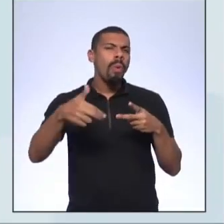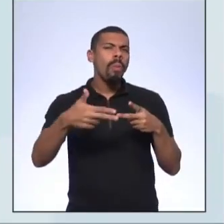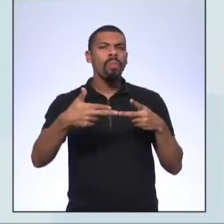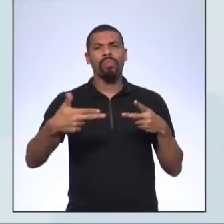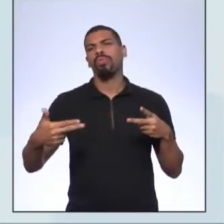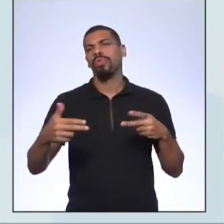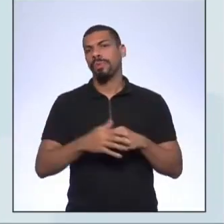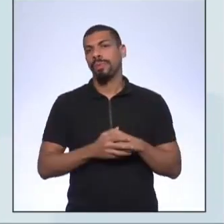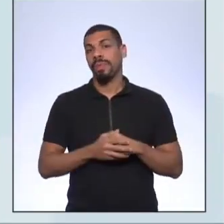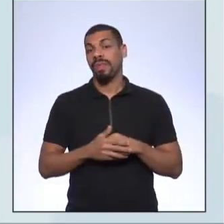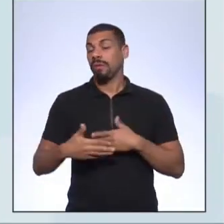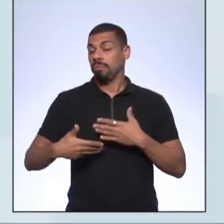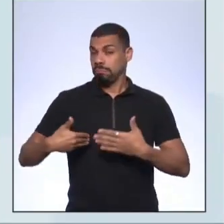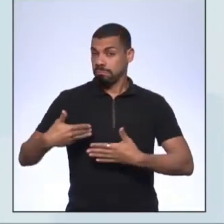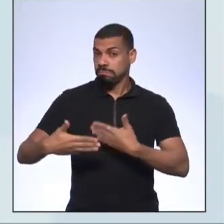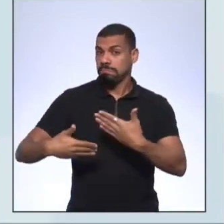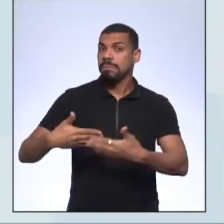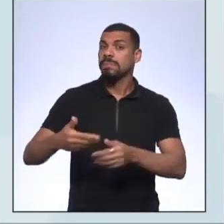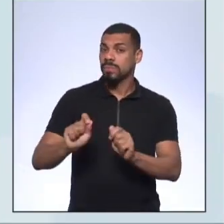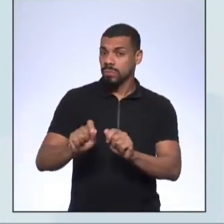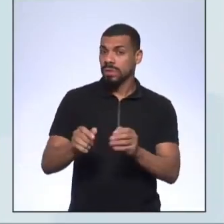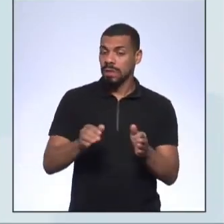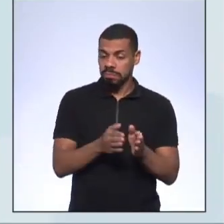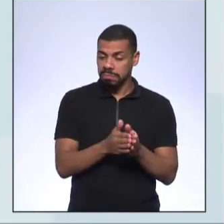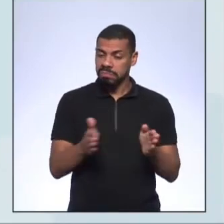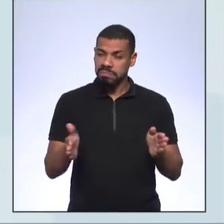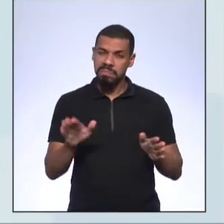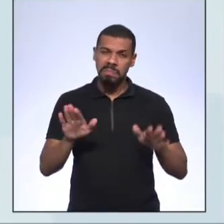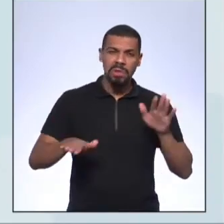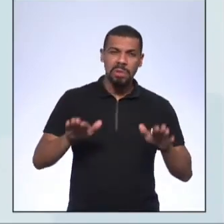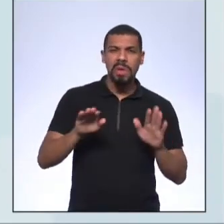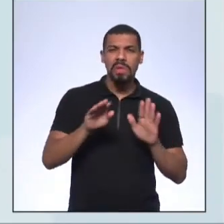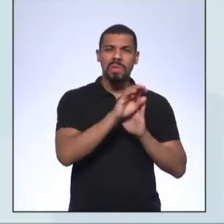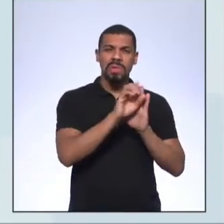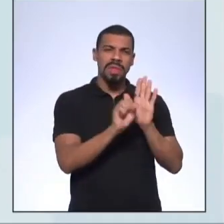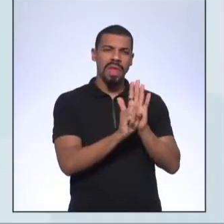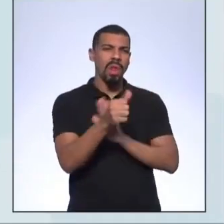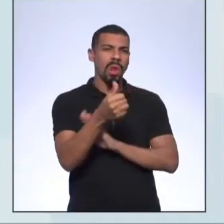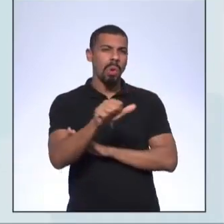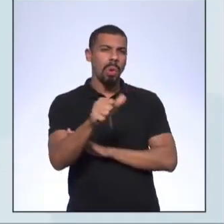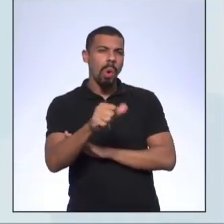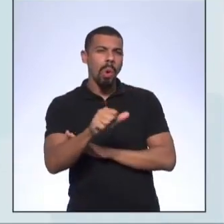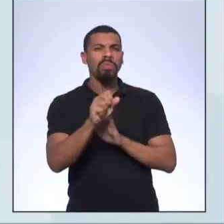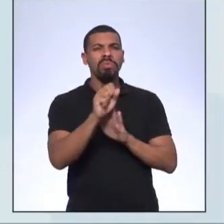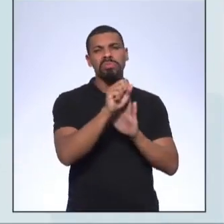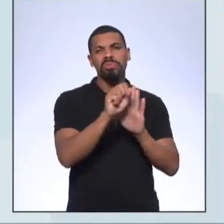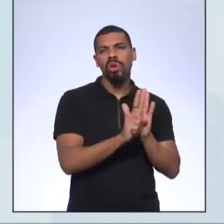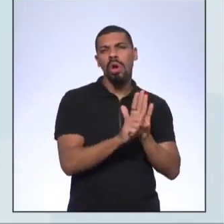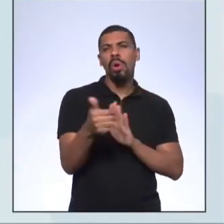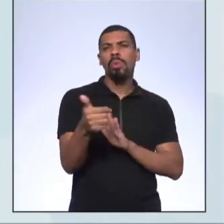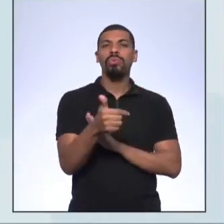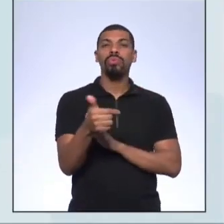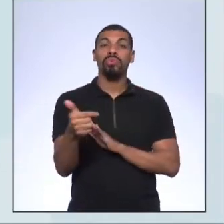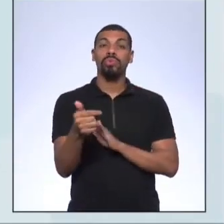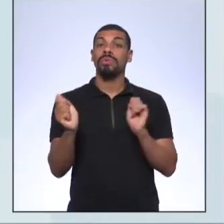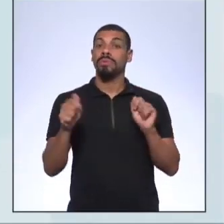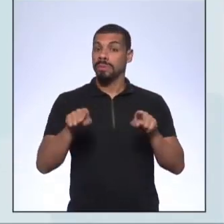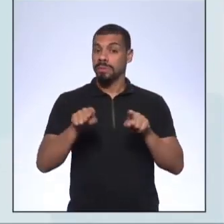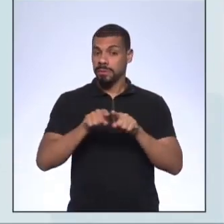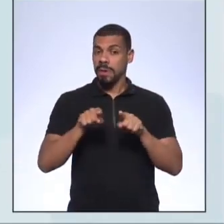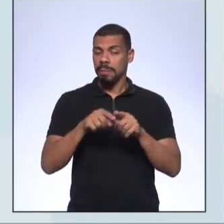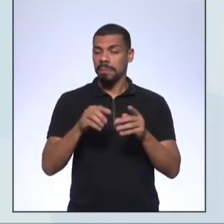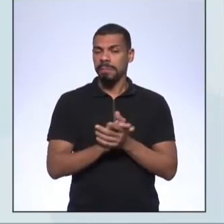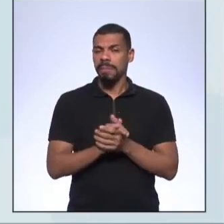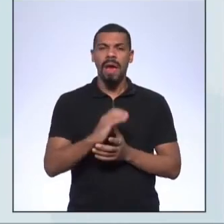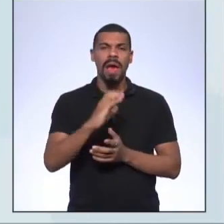que rolou aí nessa mesma época, aí entre séculos 11 e 12, que é a questão das cruzadas, né, gente? Então,